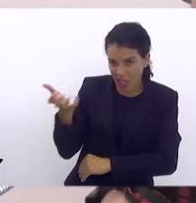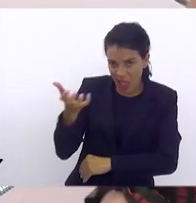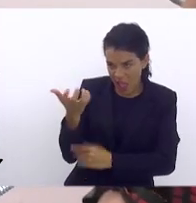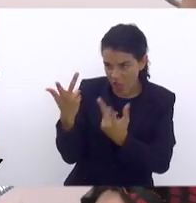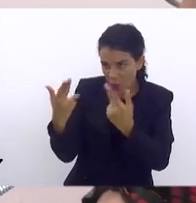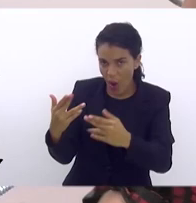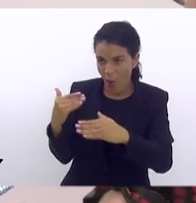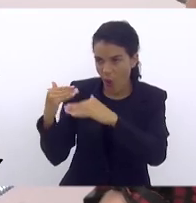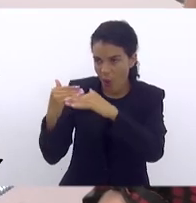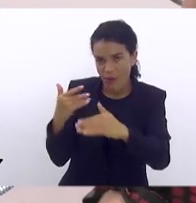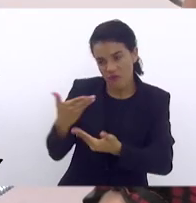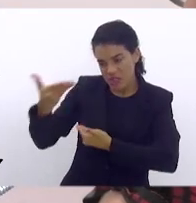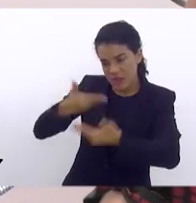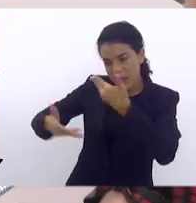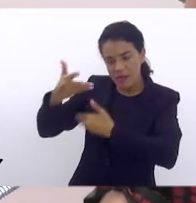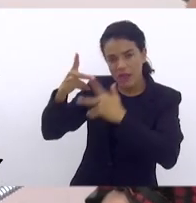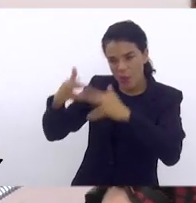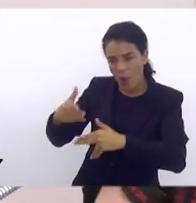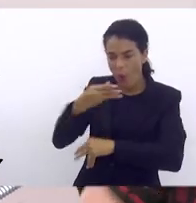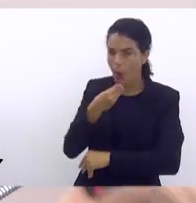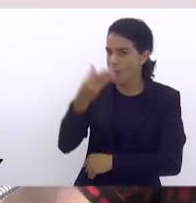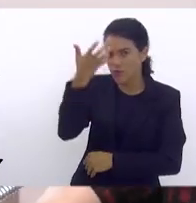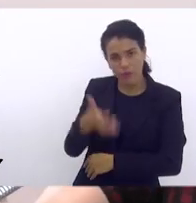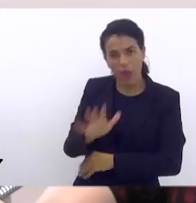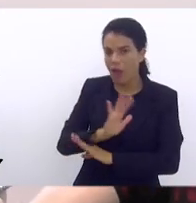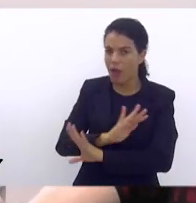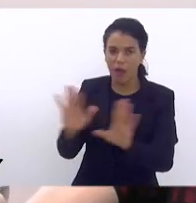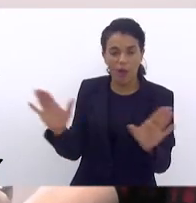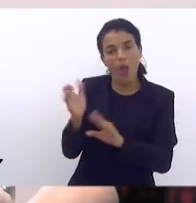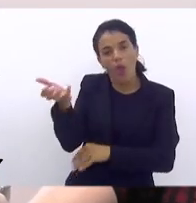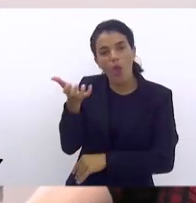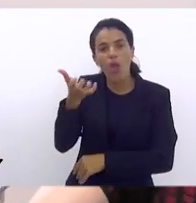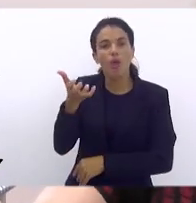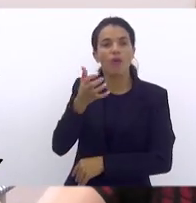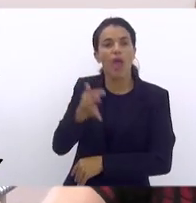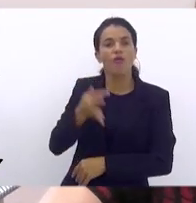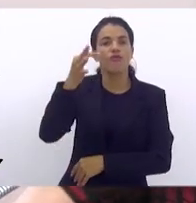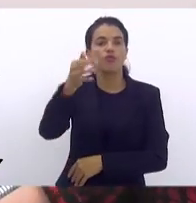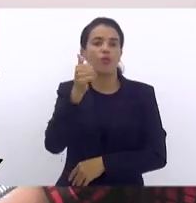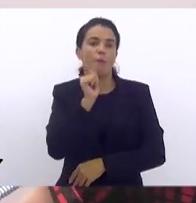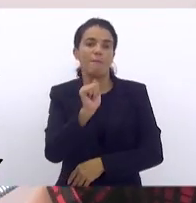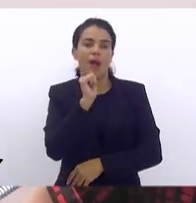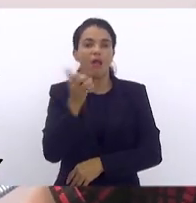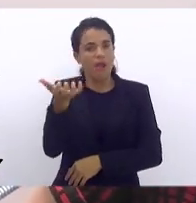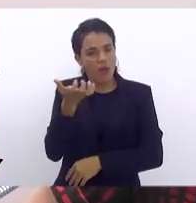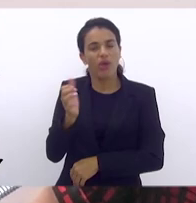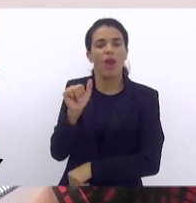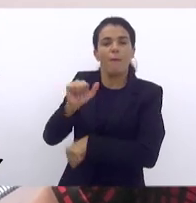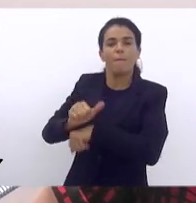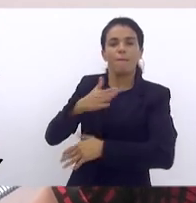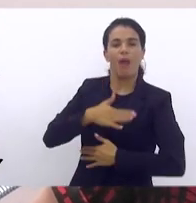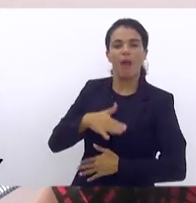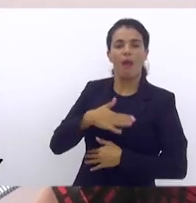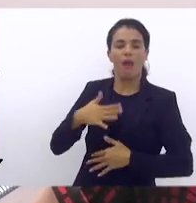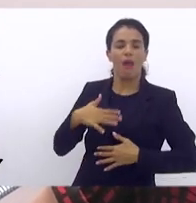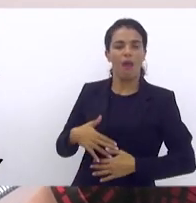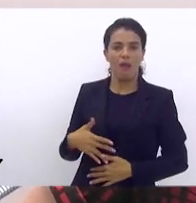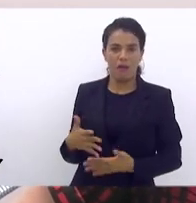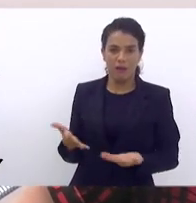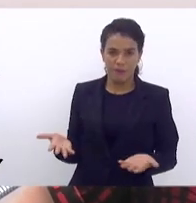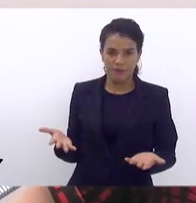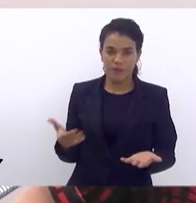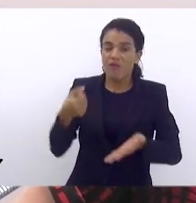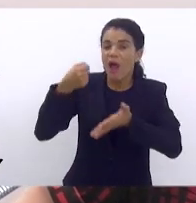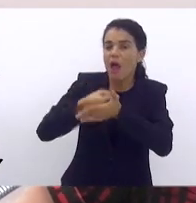ser tratada que nem homens eu não quero ser tratada que nem homem porque eu quero ser mãe eu vou parar Então aí a gente tem que ver na hora que a gente vai lutar